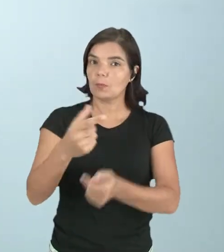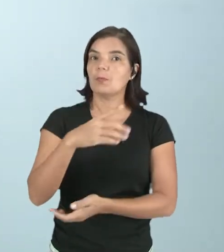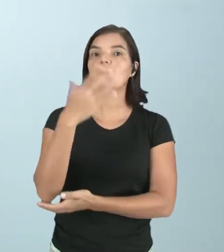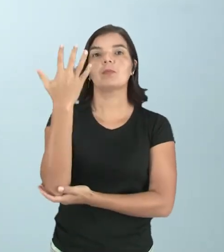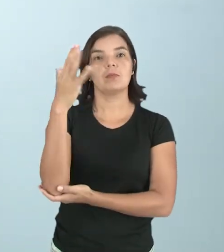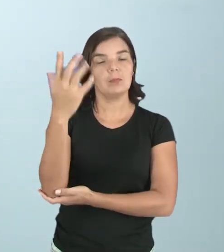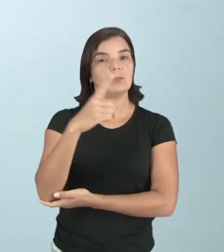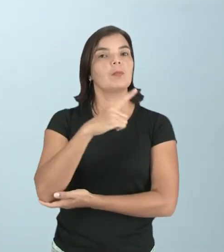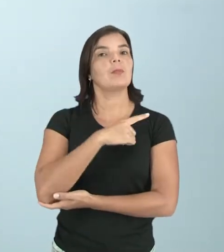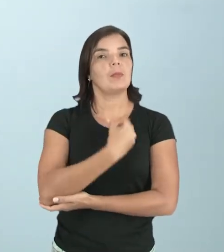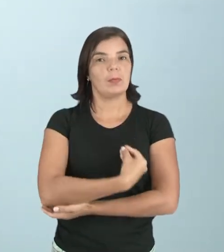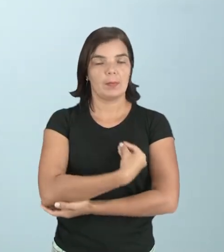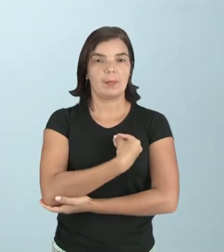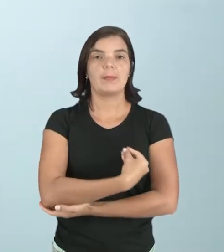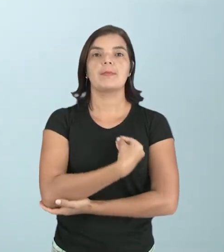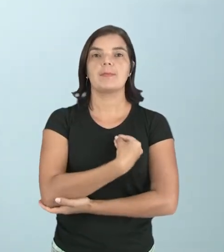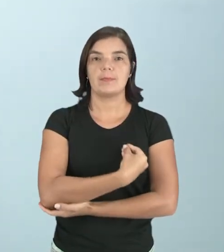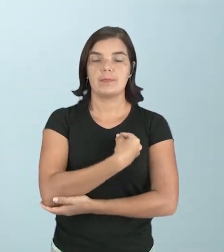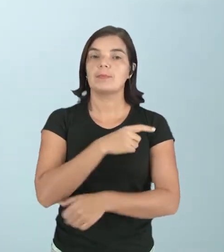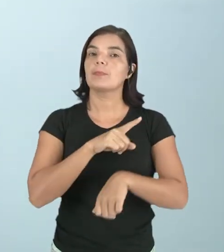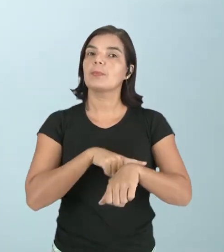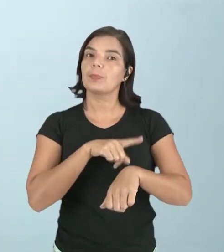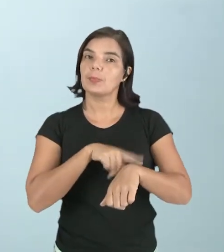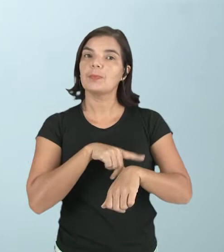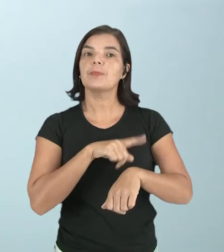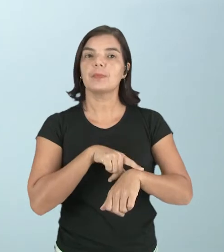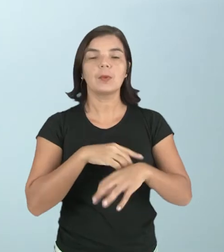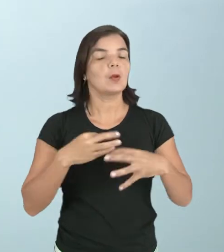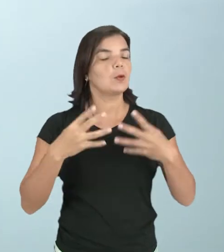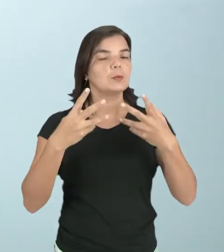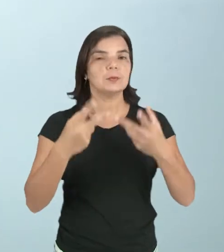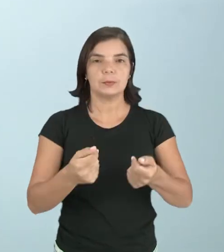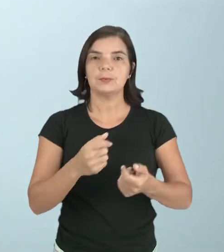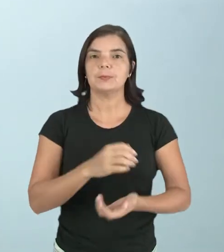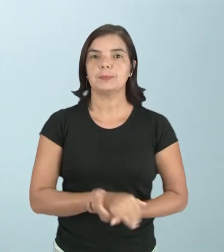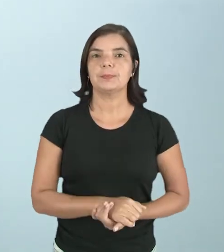uma fase de vida, tem um tempo de vida, todo.